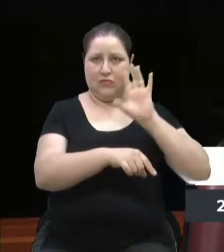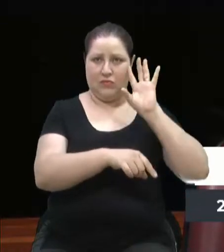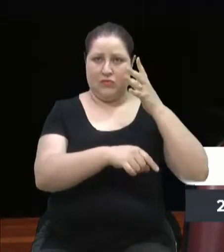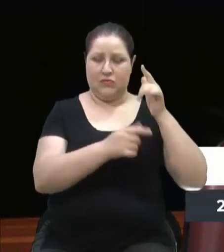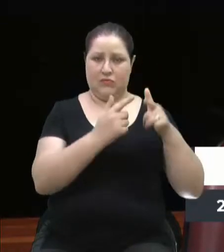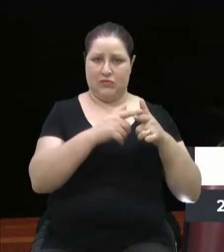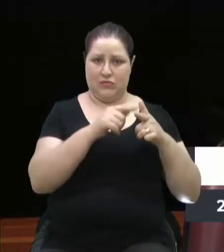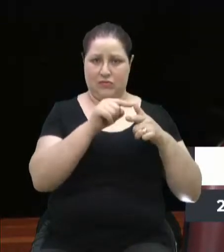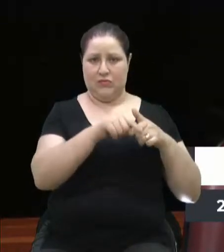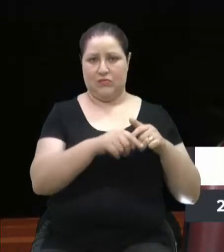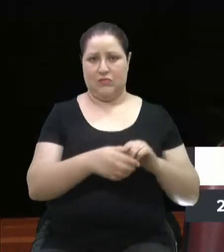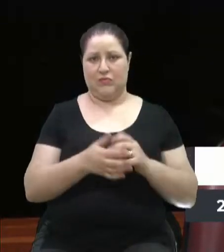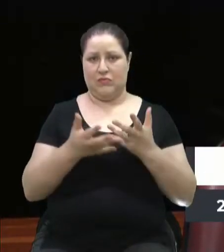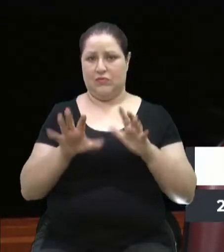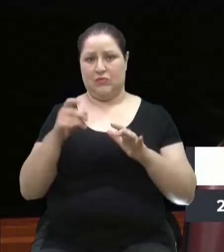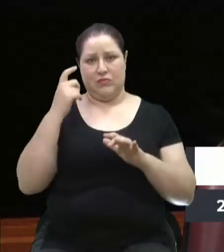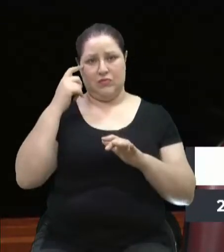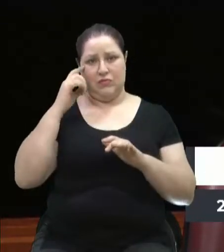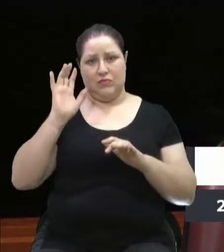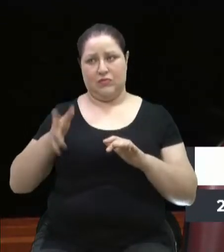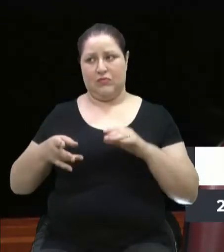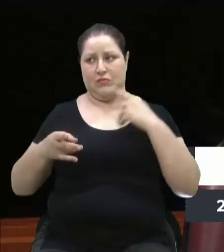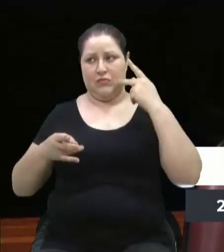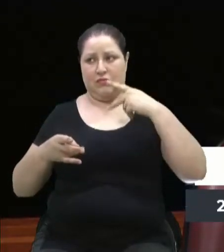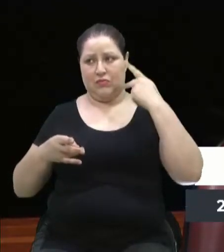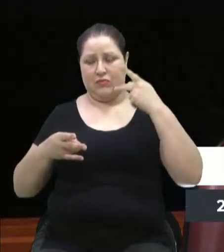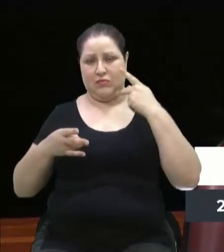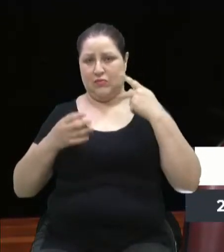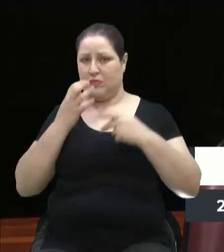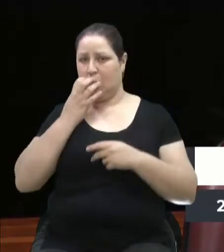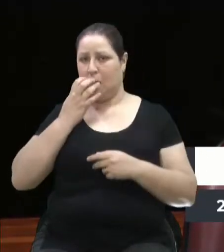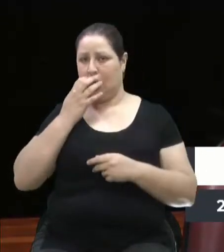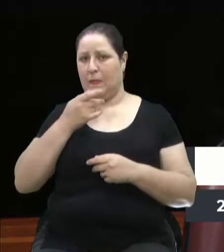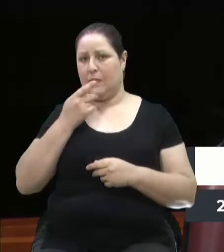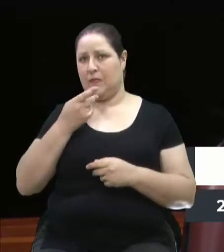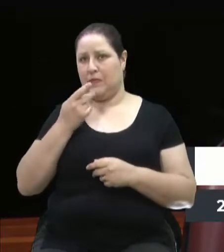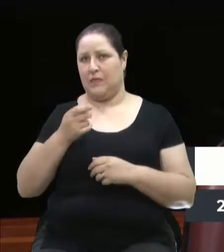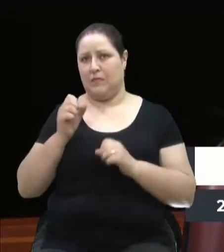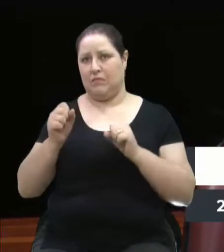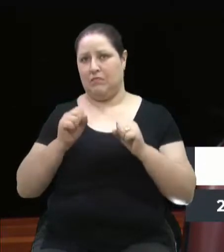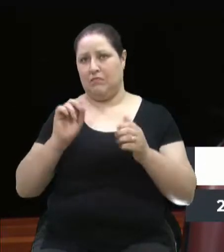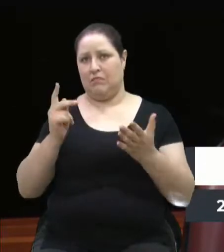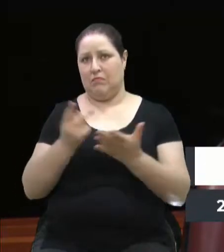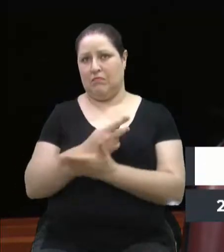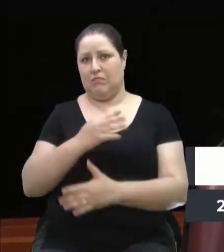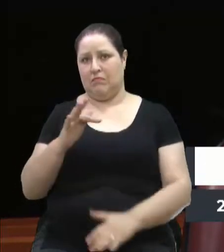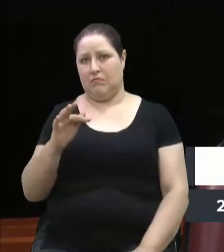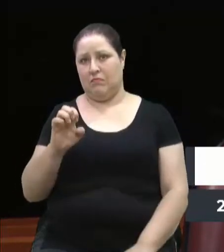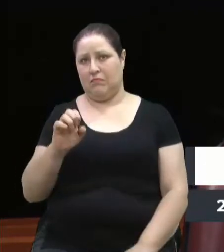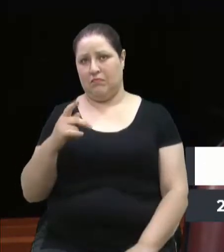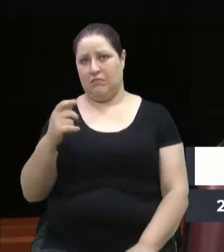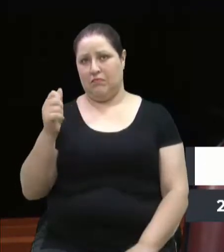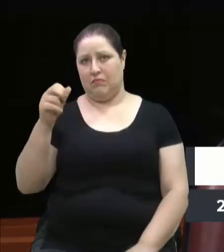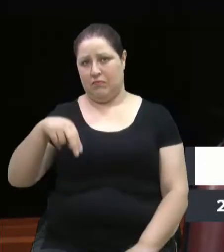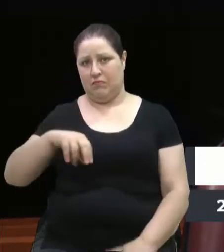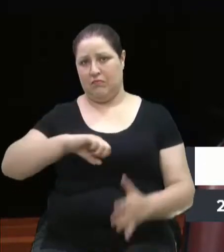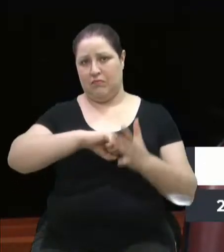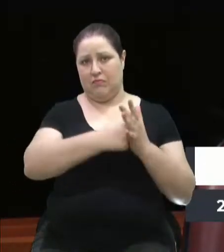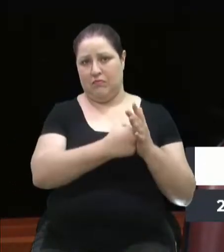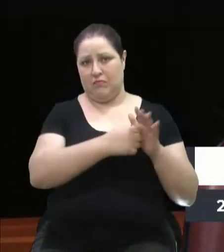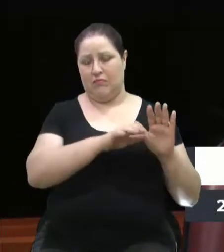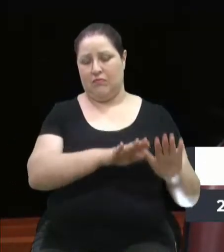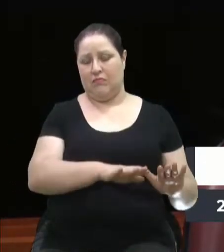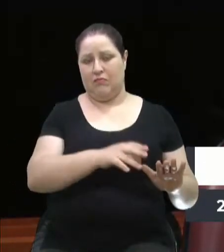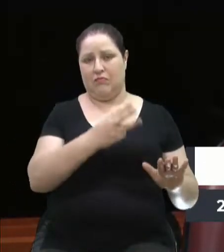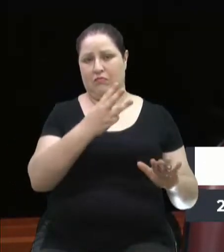disse o vereador Camires, né? Que pode ser que a FEPAM tranque lá e fique 2, 3 anos. Então,